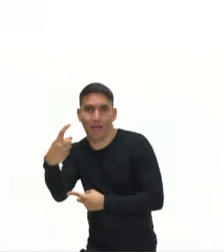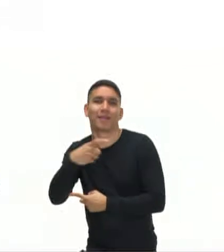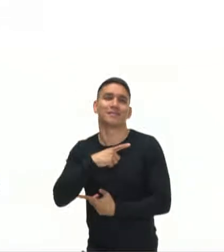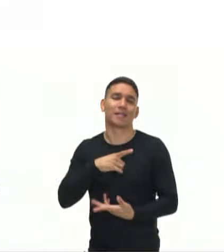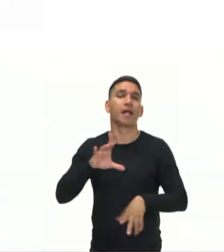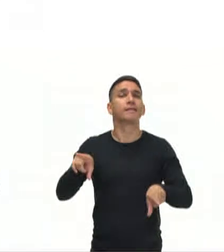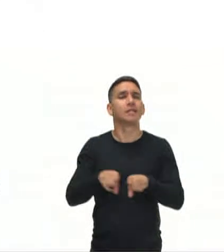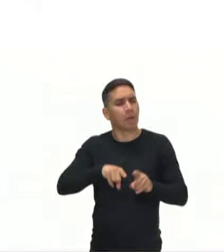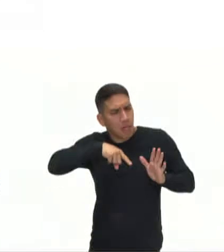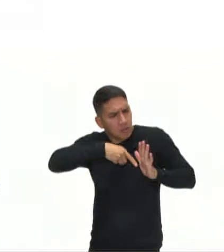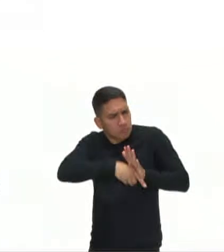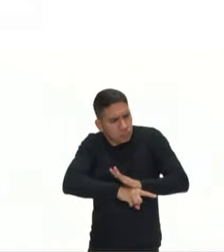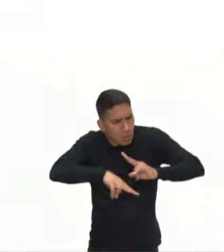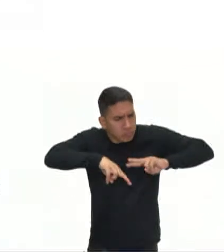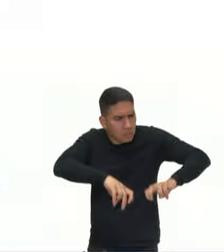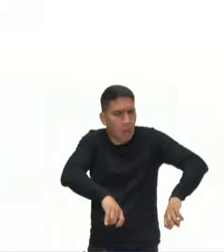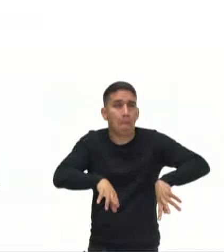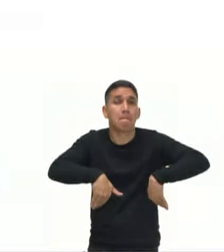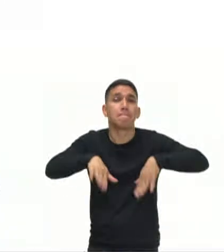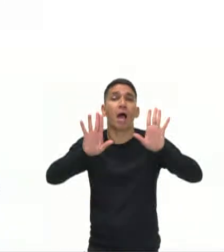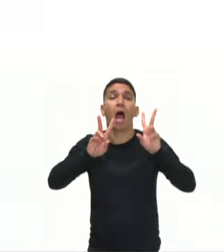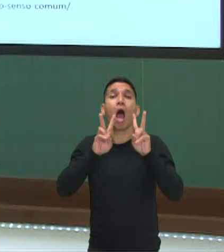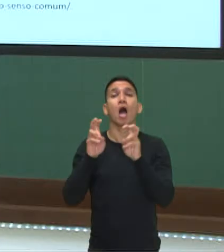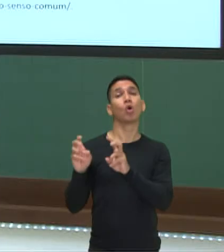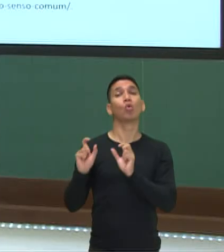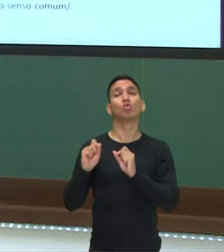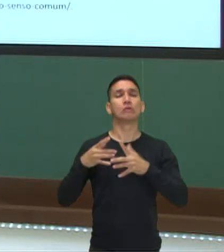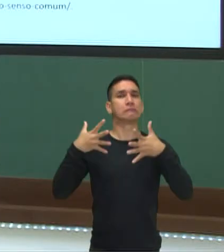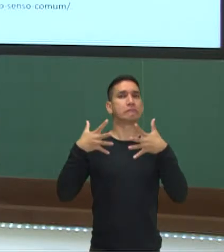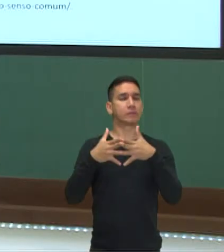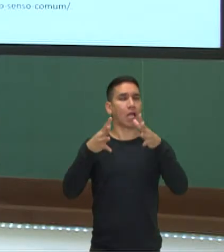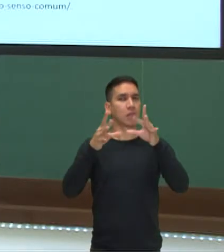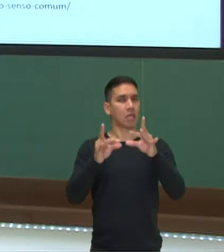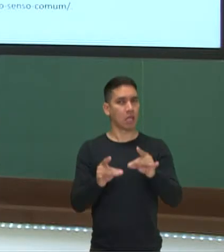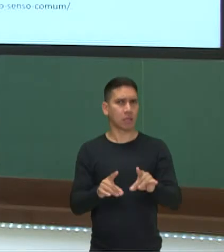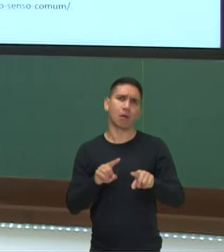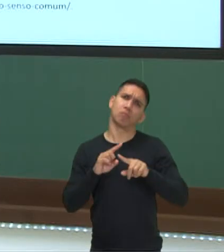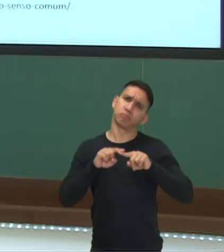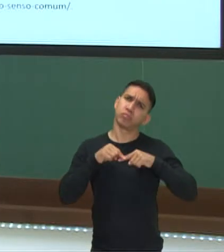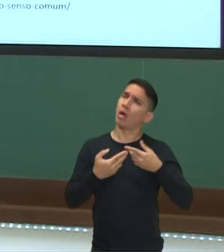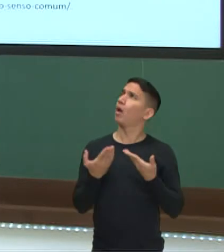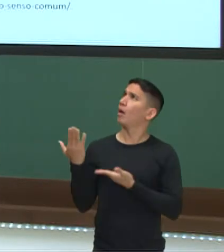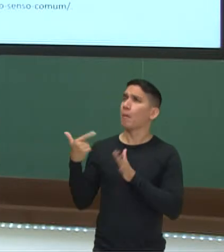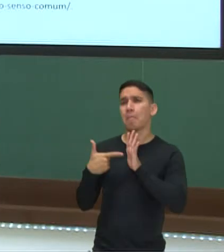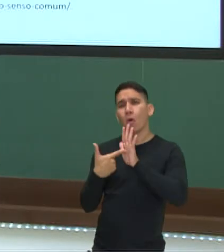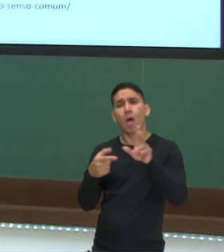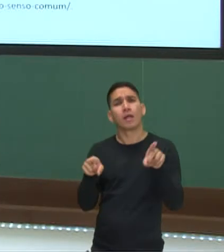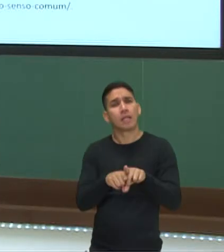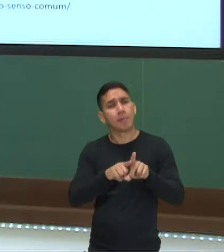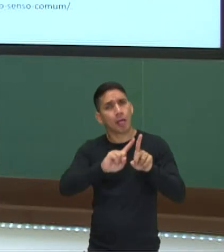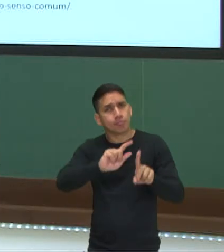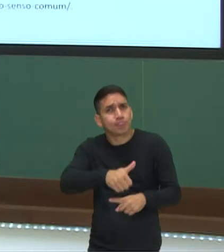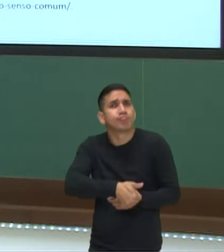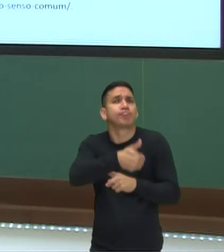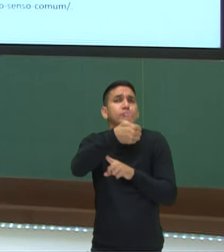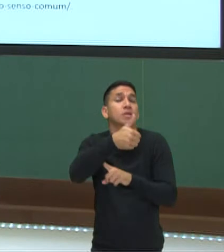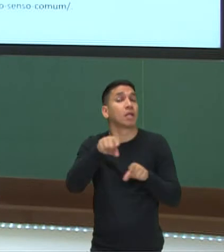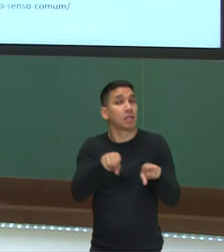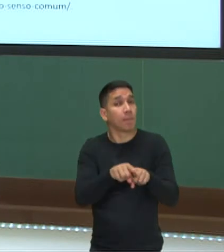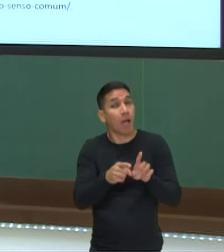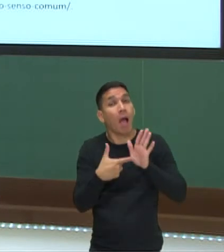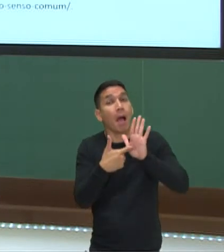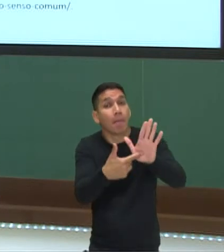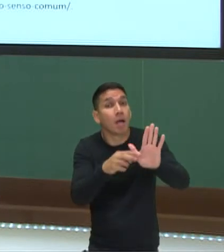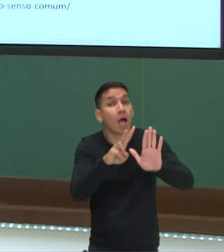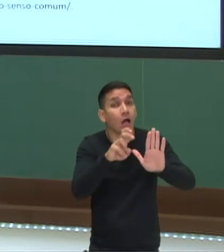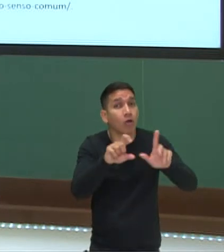em torno de assuntos mais complexos. Aqui também, né, um lado positivo. Além de apresentar o tema, você pode debater